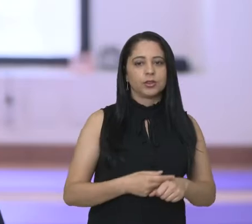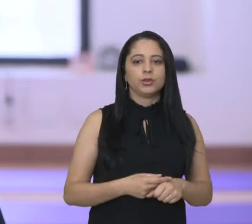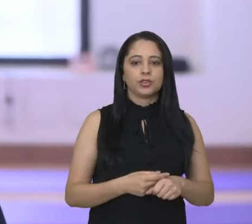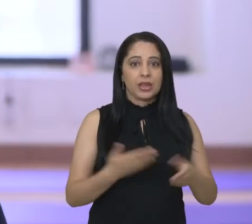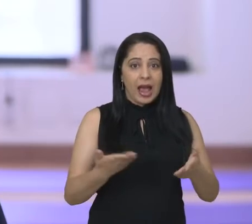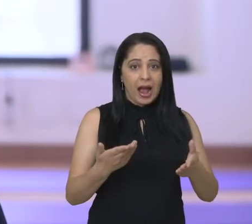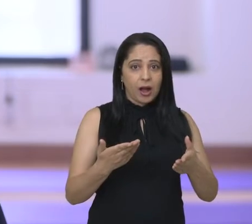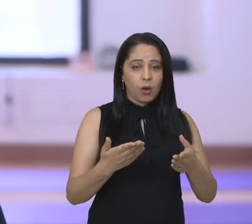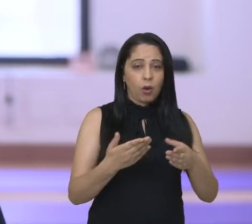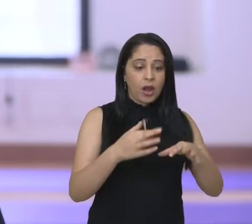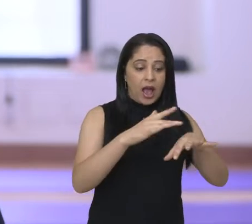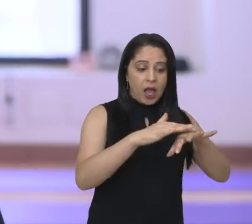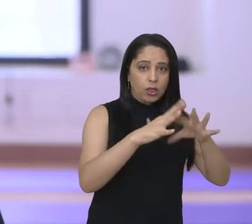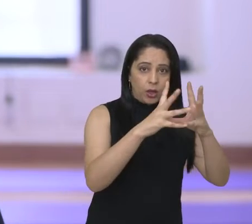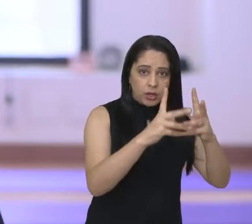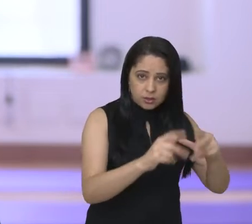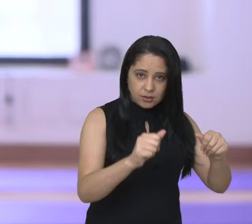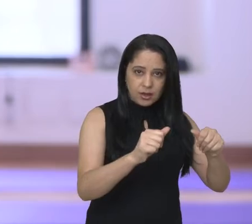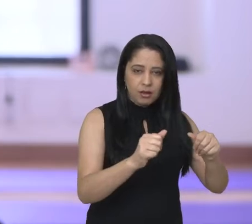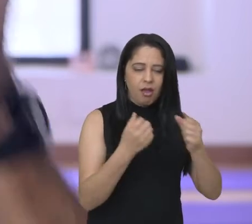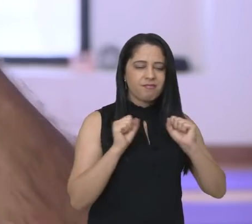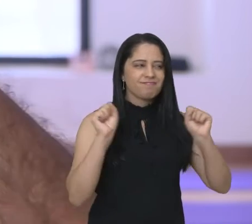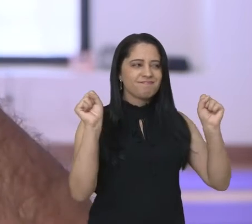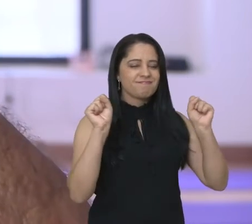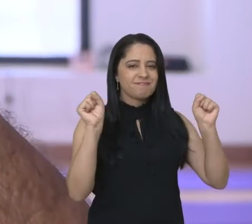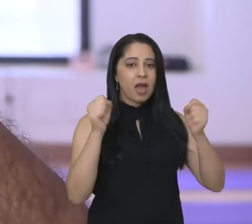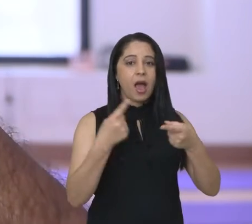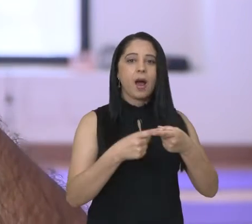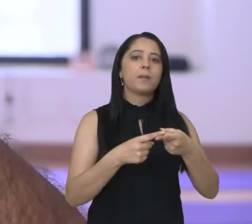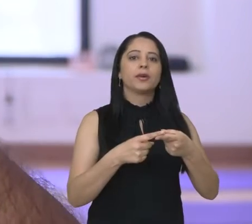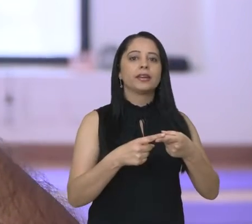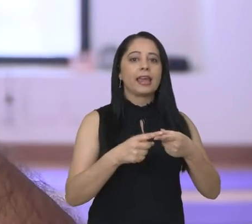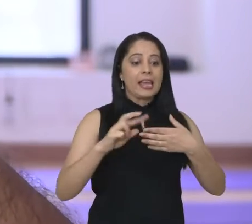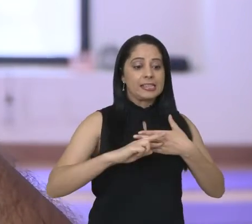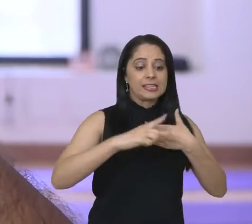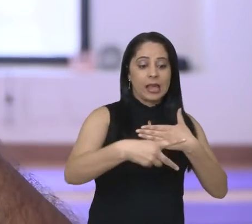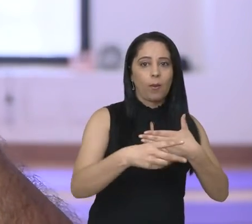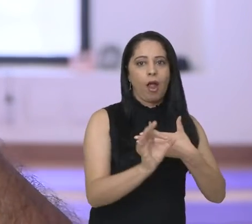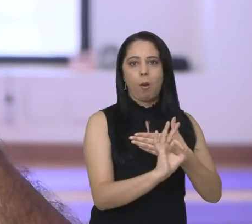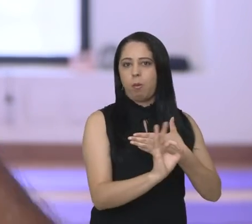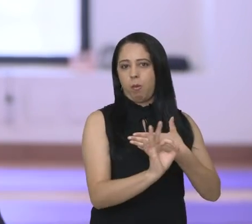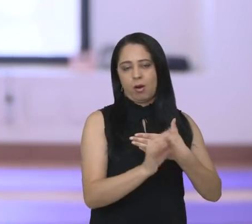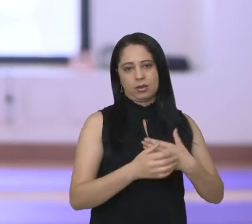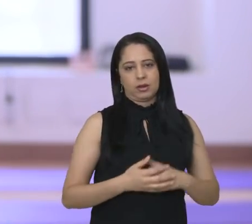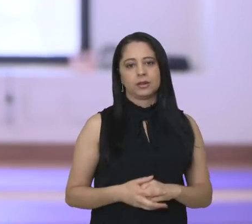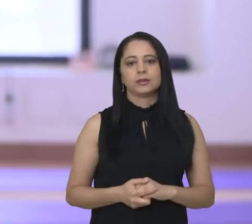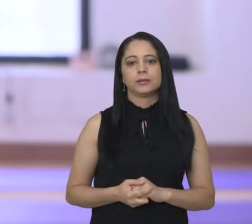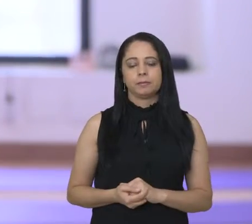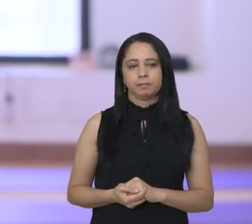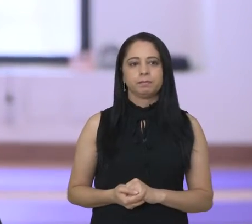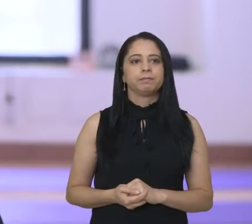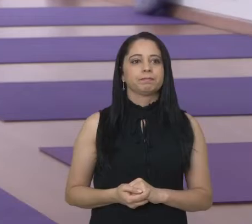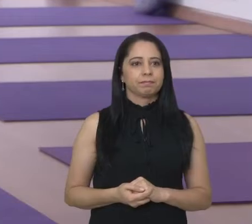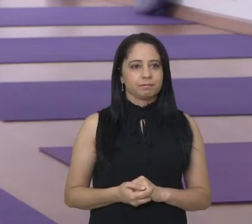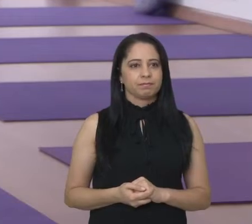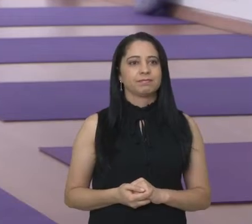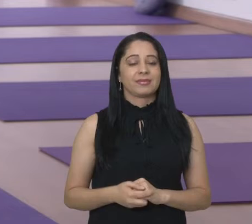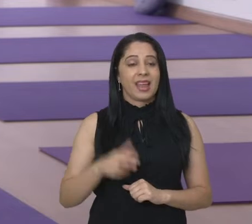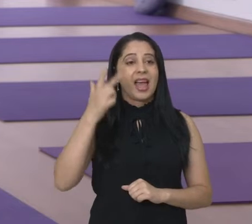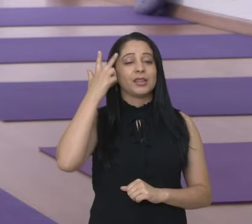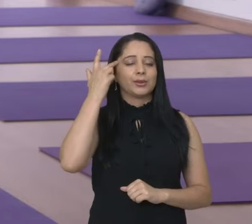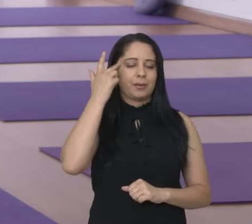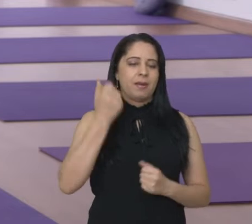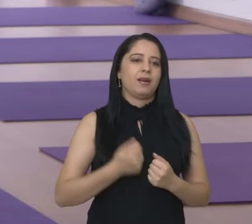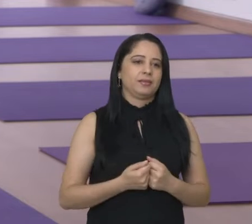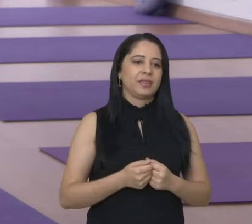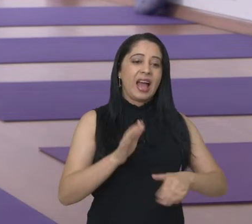curado. Hoje, após vencer o câncer, ele celebra o fato de não ter ficado com nenhuma sequela. Porque